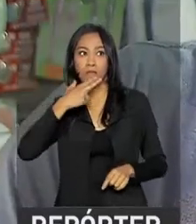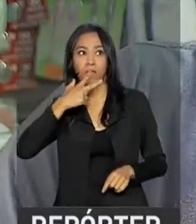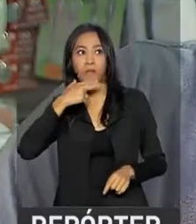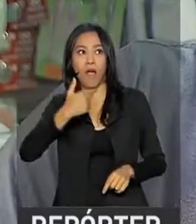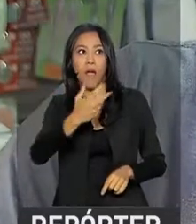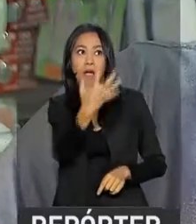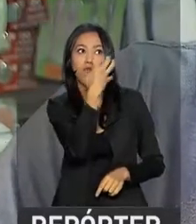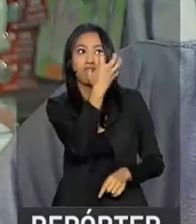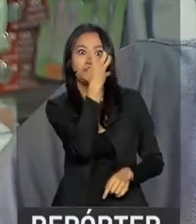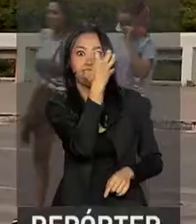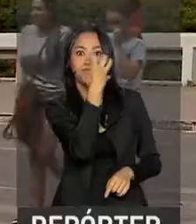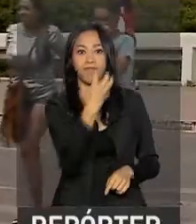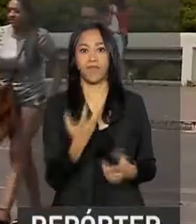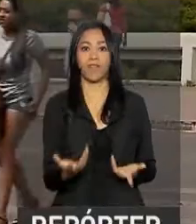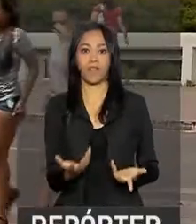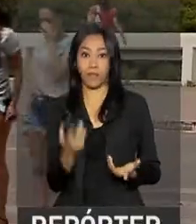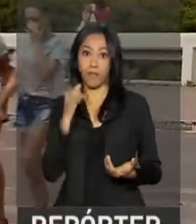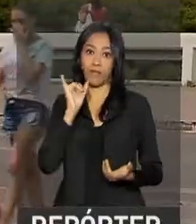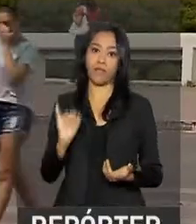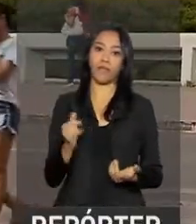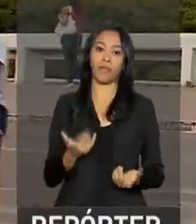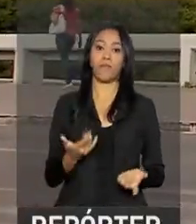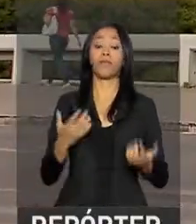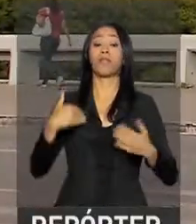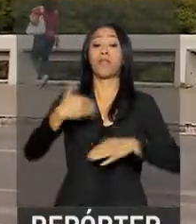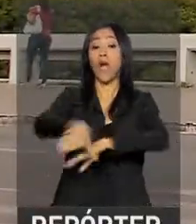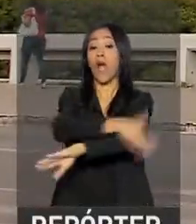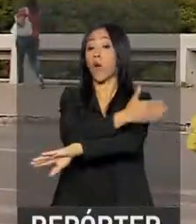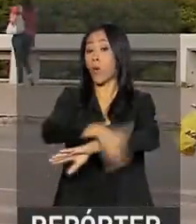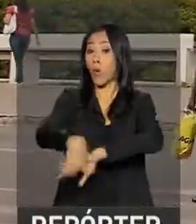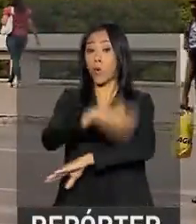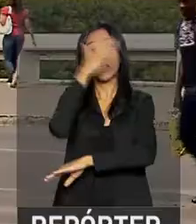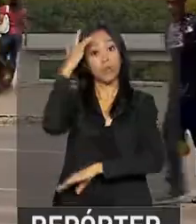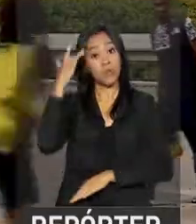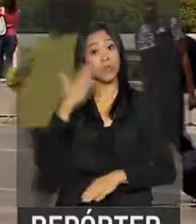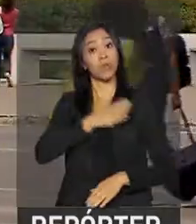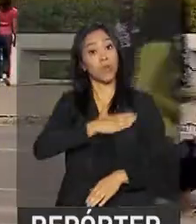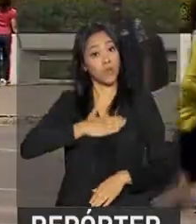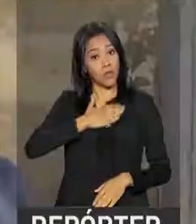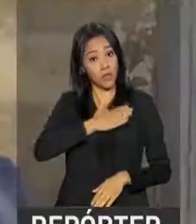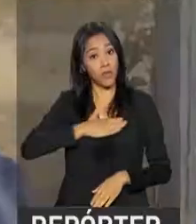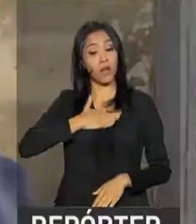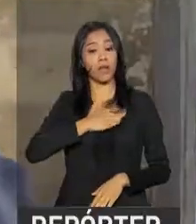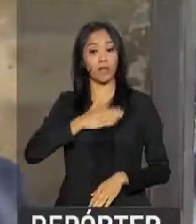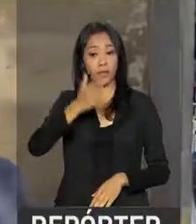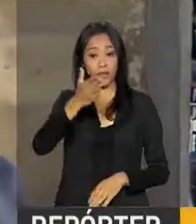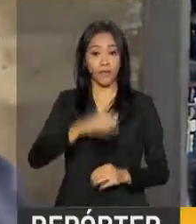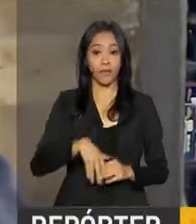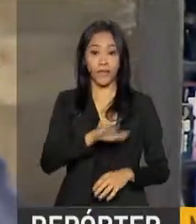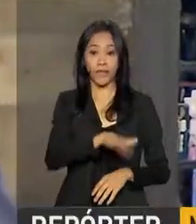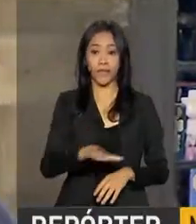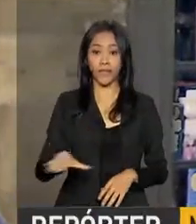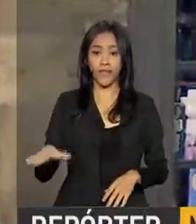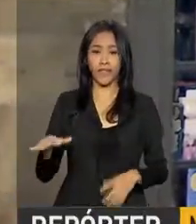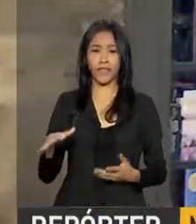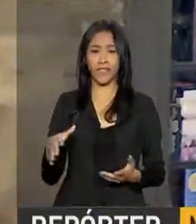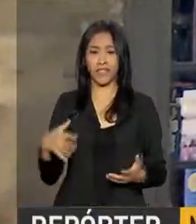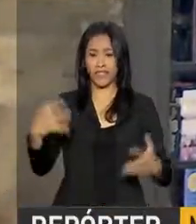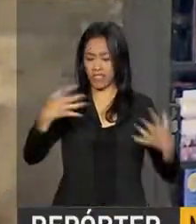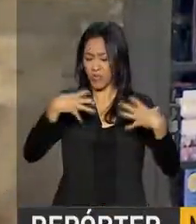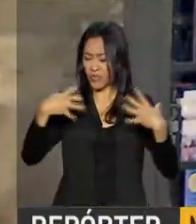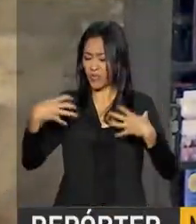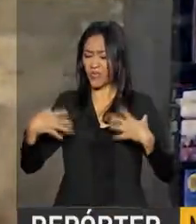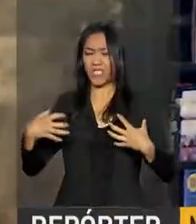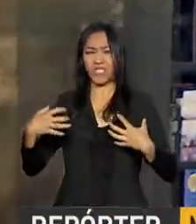que adaptar mas já dá pra você nas ruas as pessoas gostaram da decisão da anvisa as crianças cantam contaminados